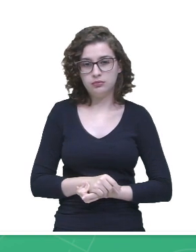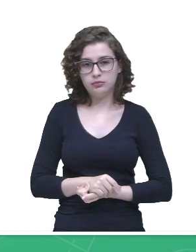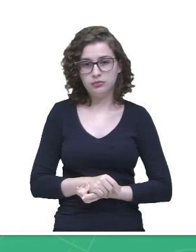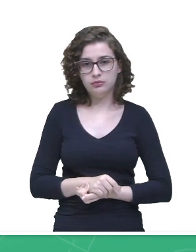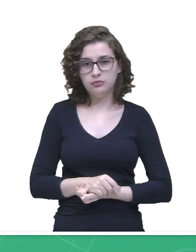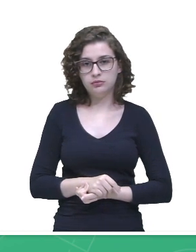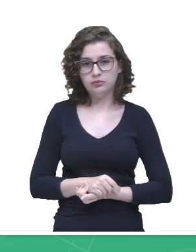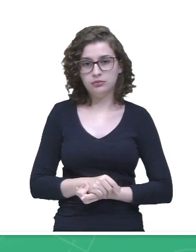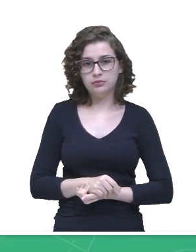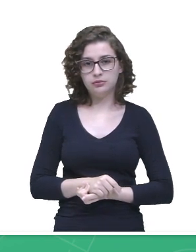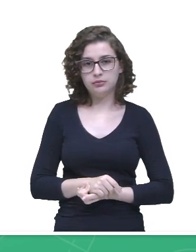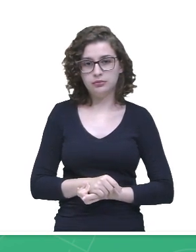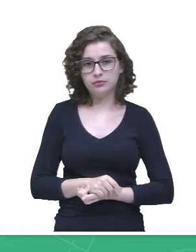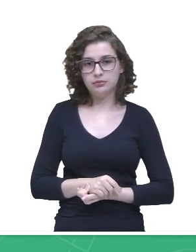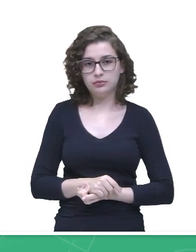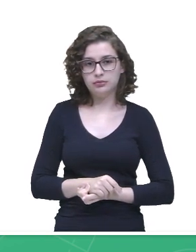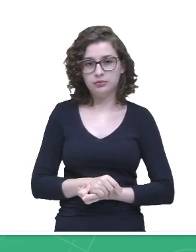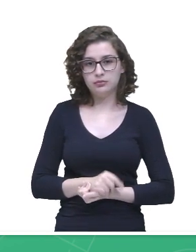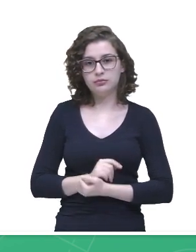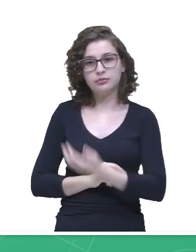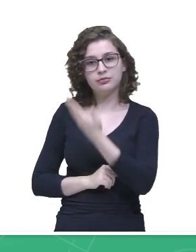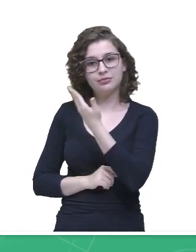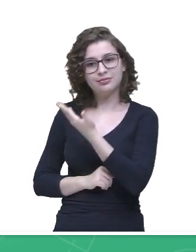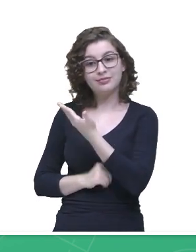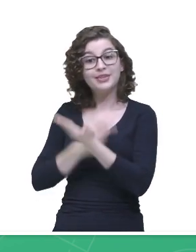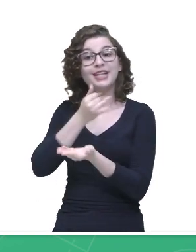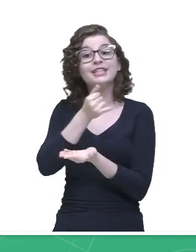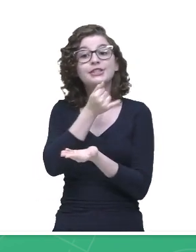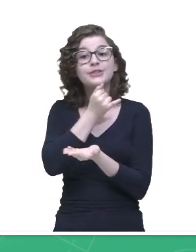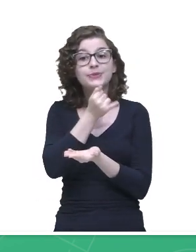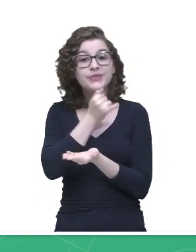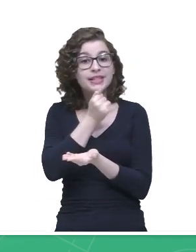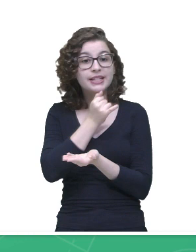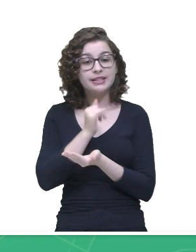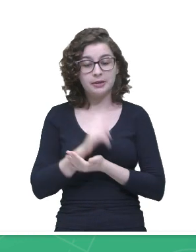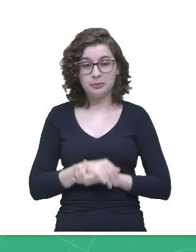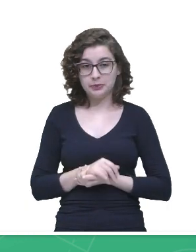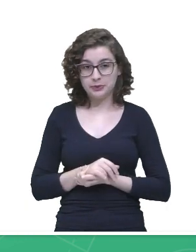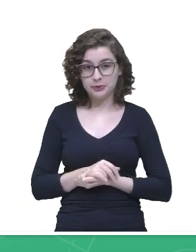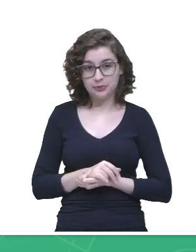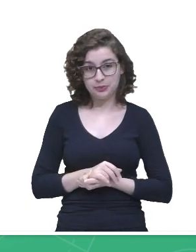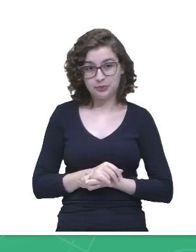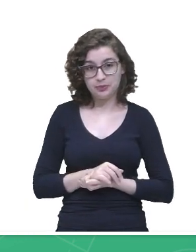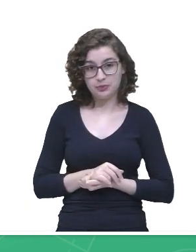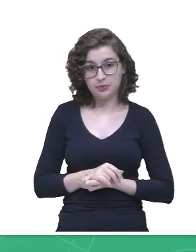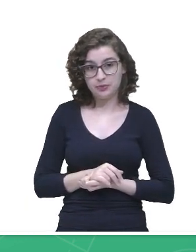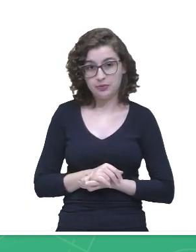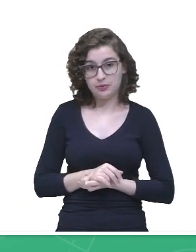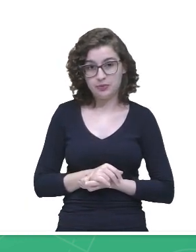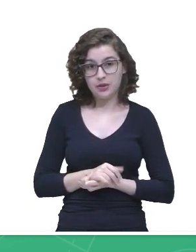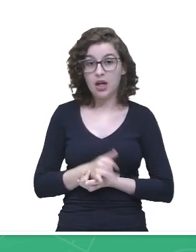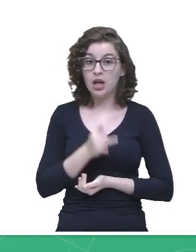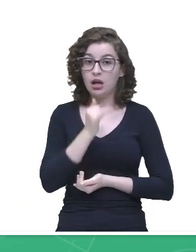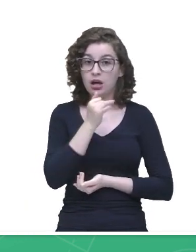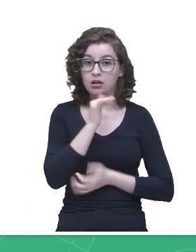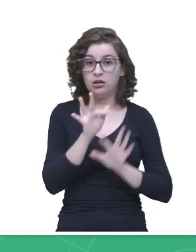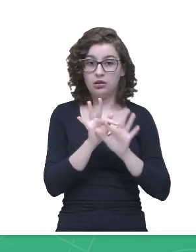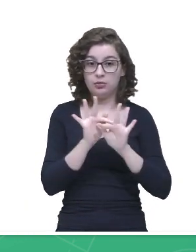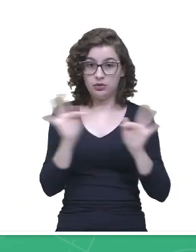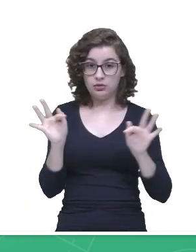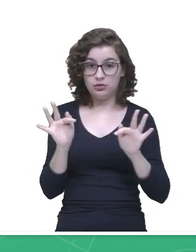desenvolvendo. Muito bem. Eu trouxe aqui uns exemplozinhos, né? Exemplos